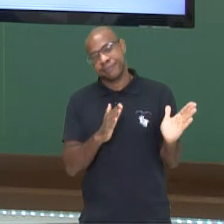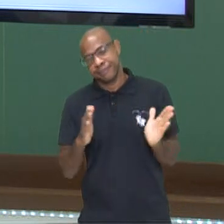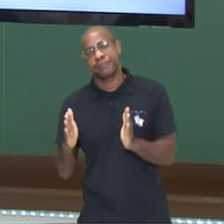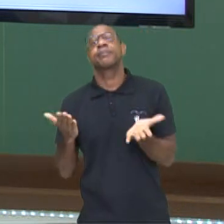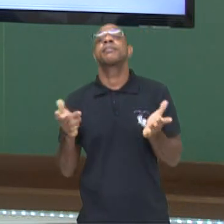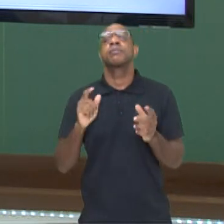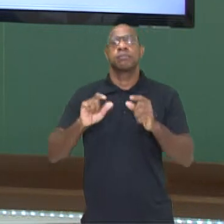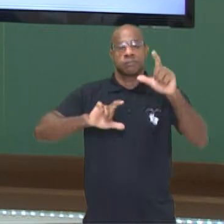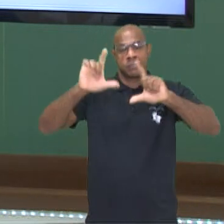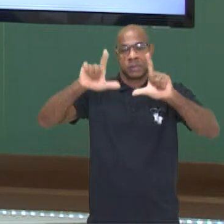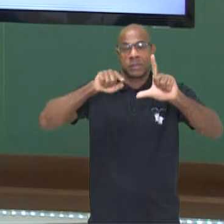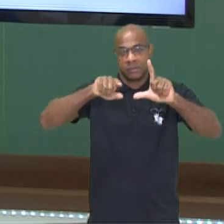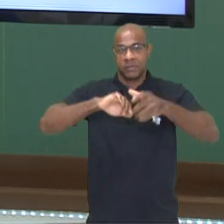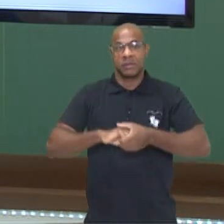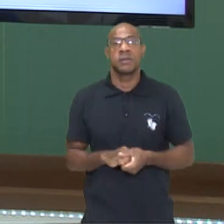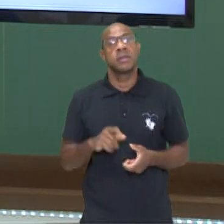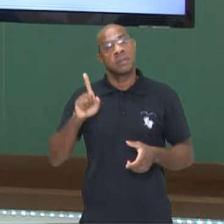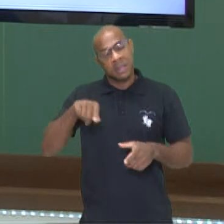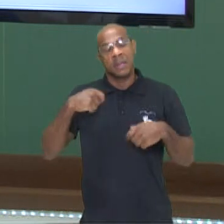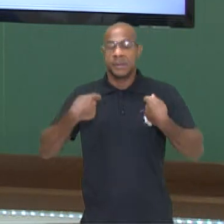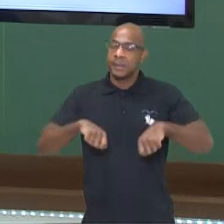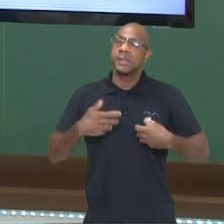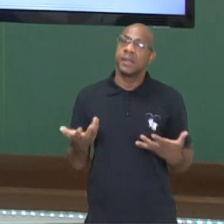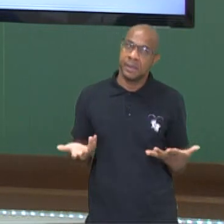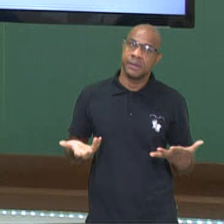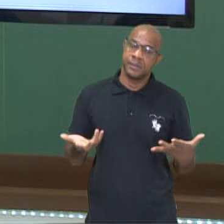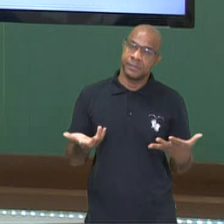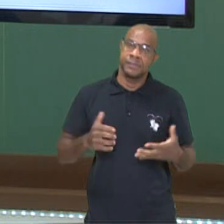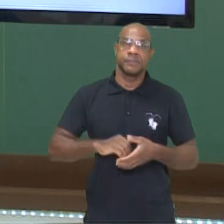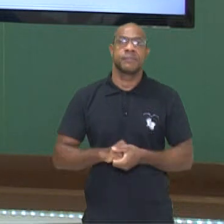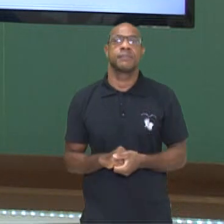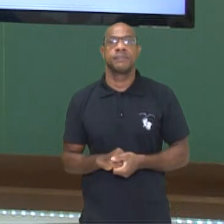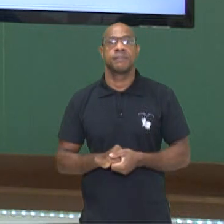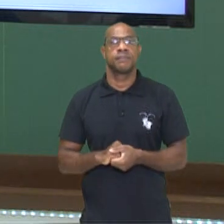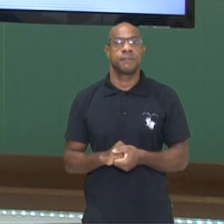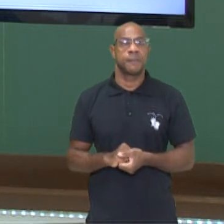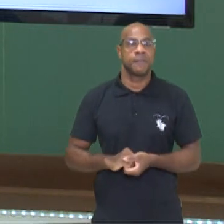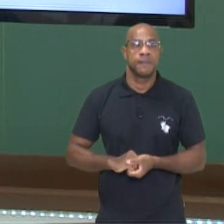programa. Então, se faz necessário para dizer uma ação, um verbo de ação.